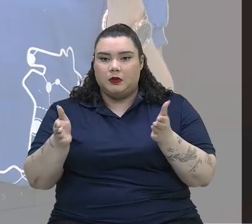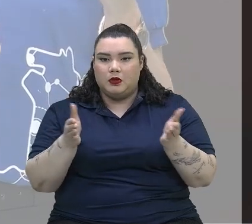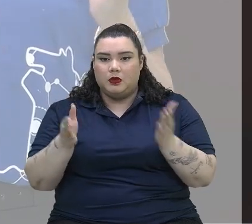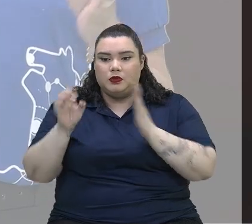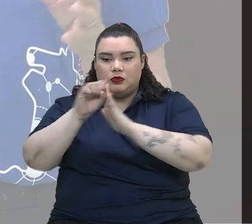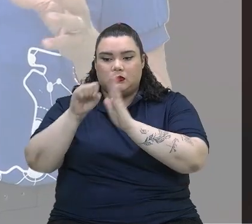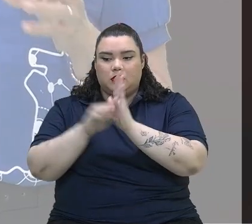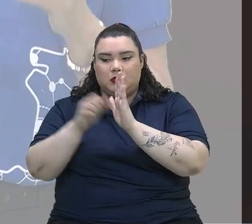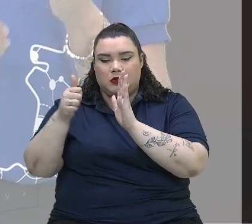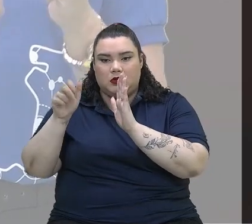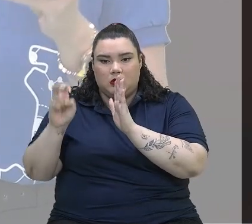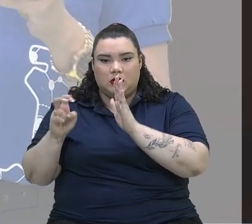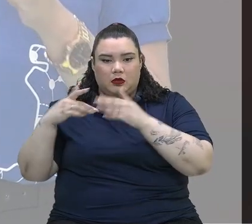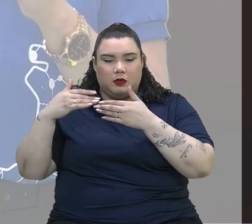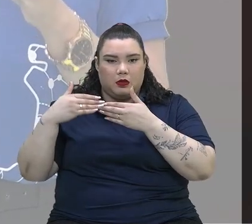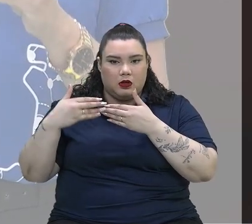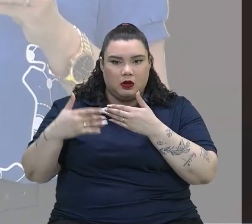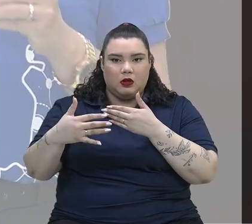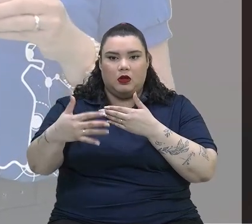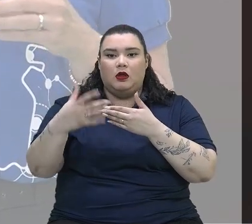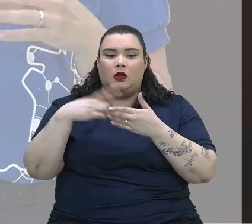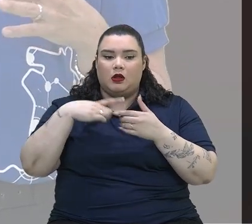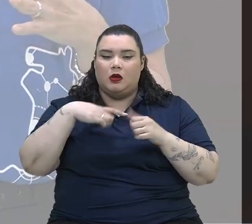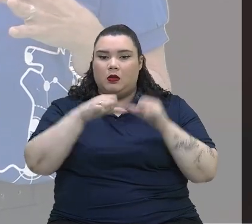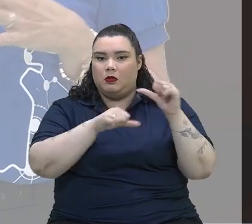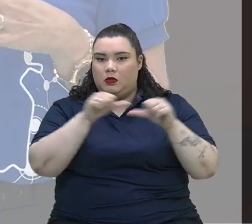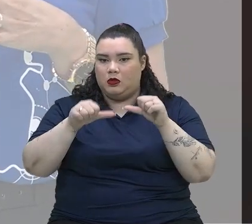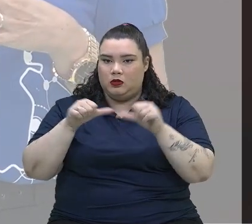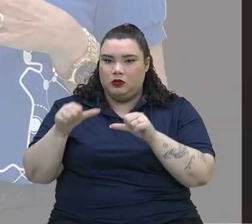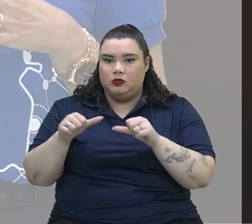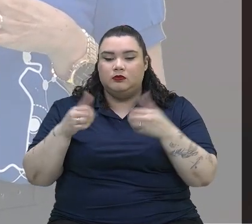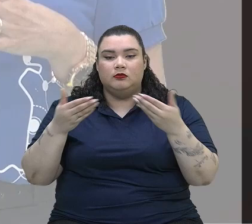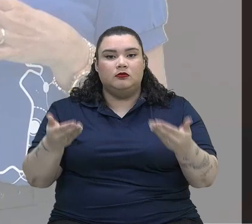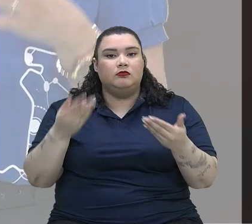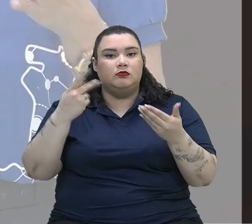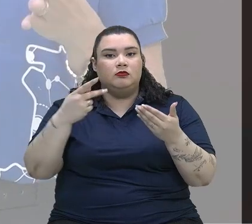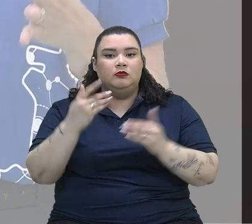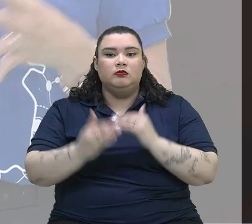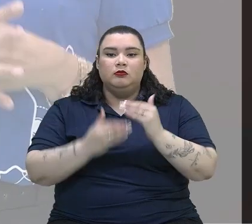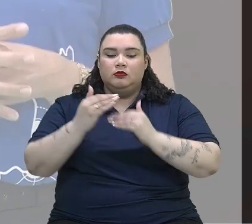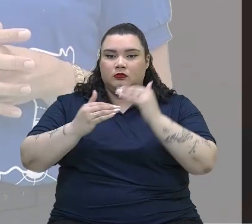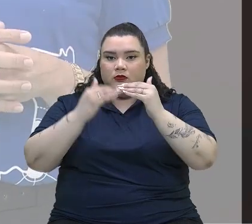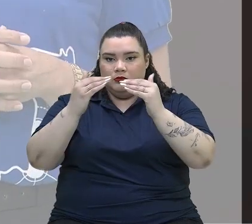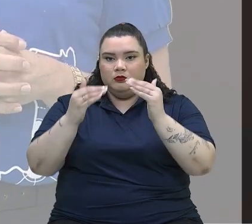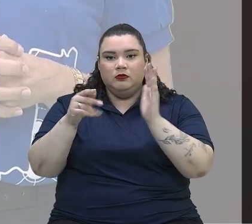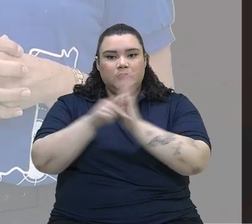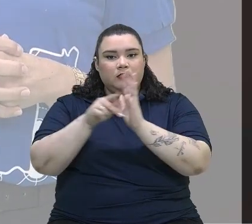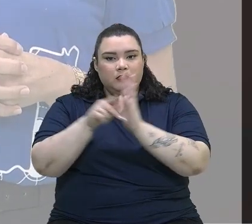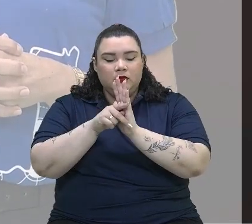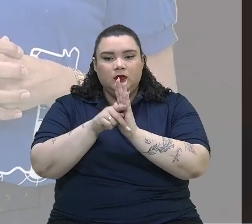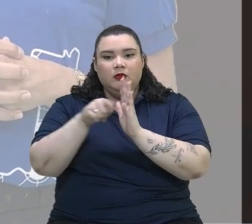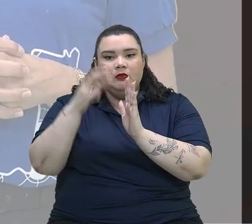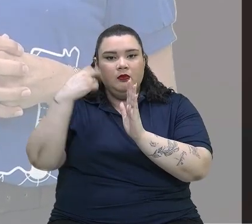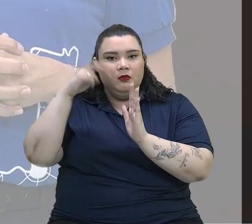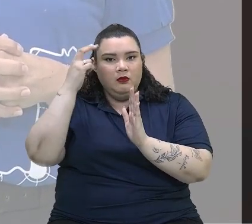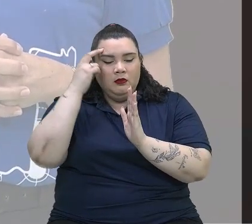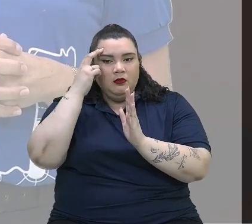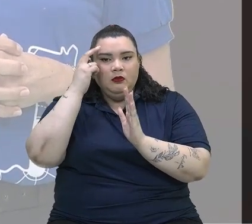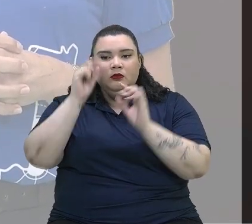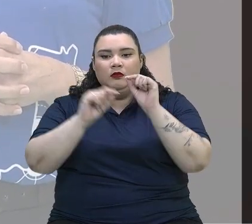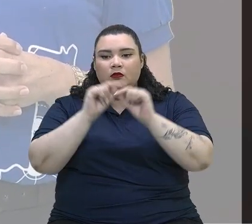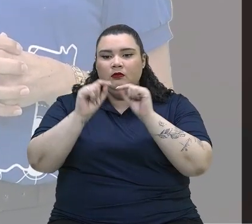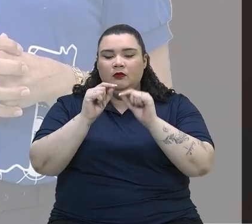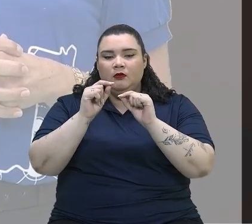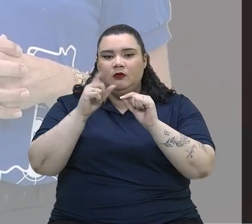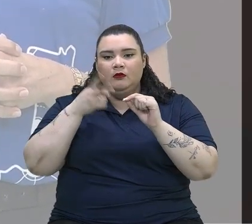século XV em diante, isso vai mudando e o seu desenvolvimento, no caso da indústria cultural,